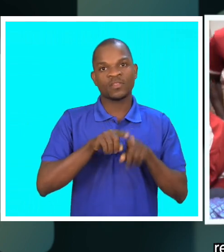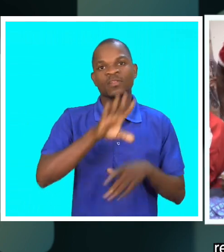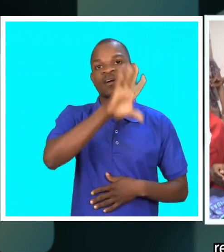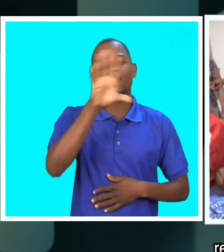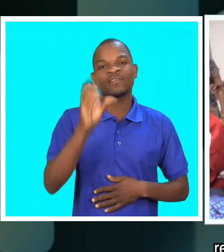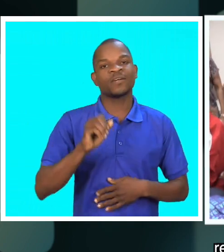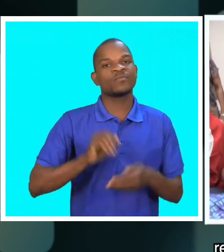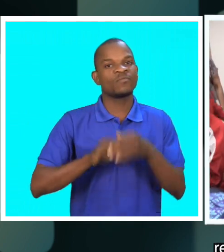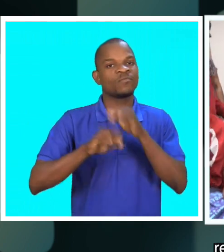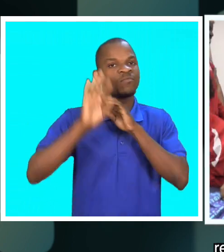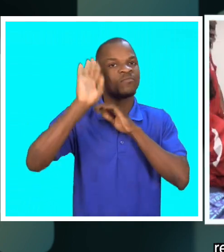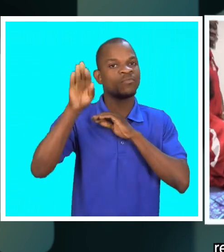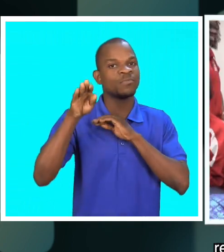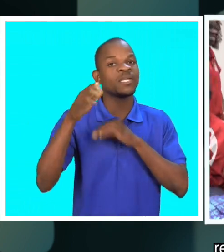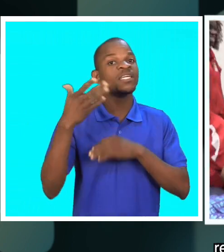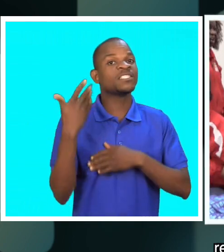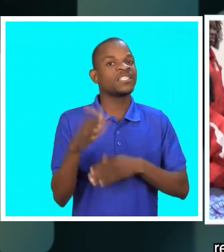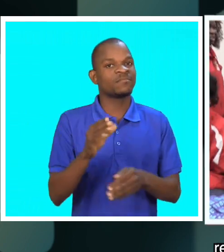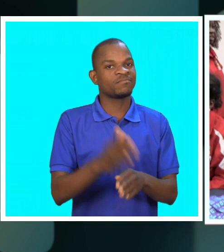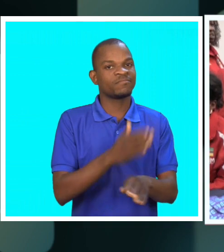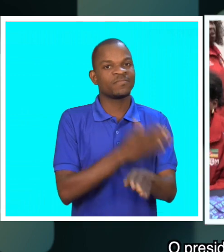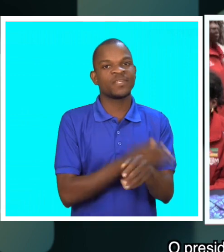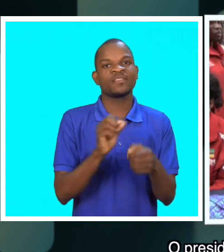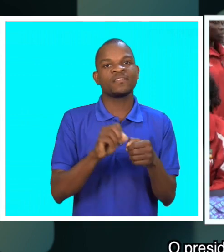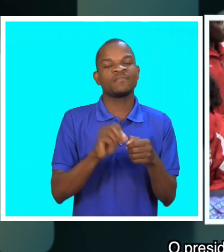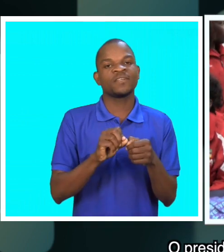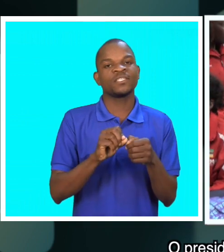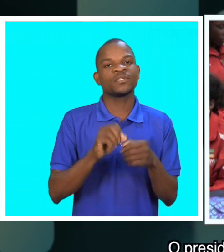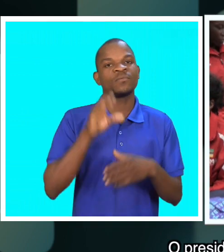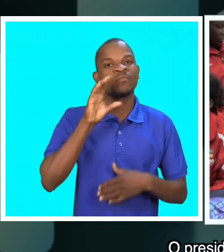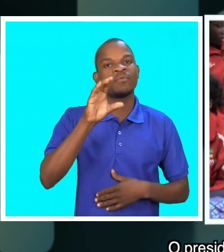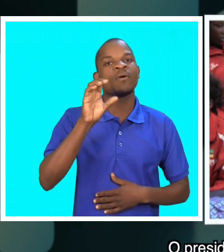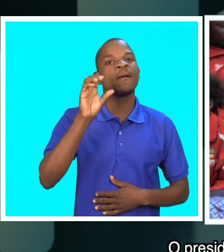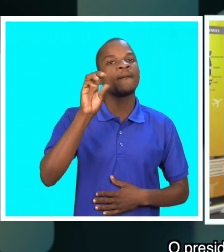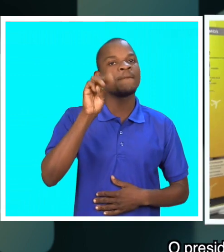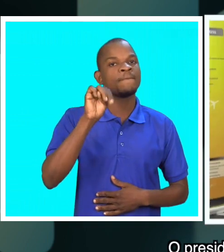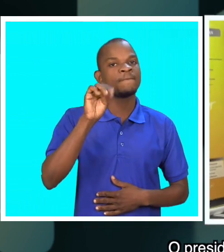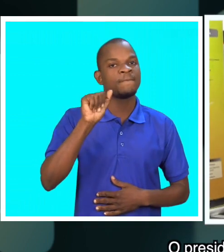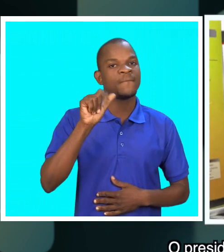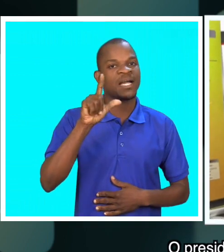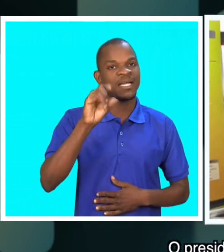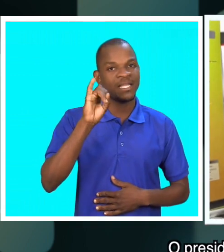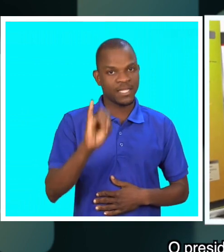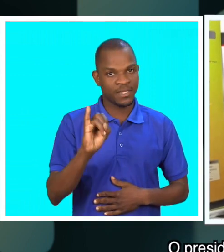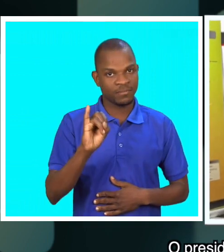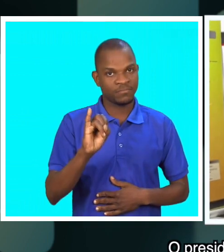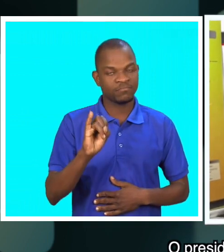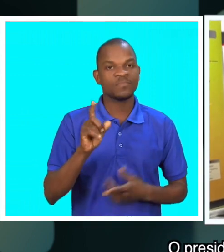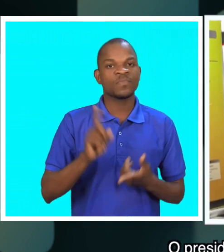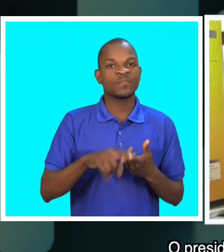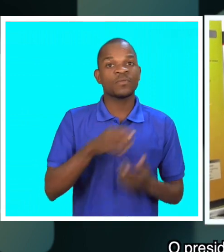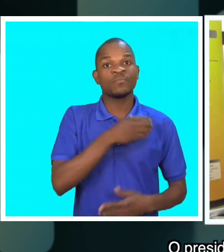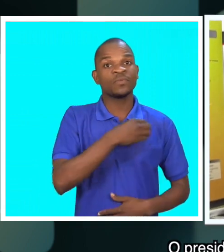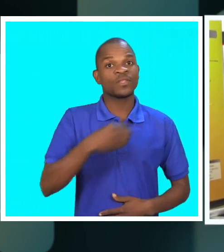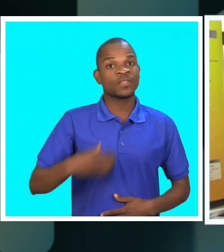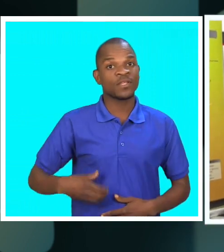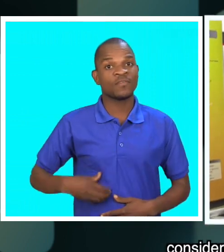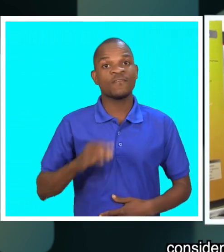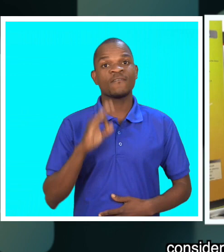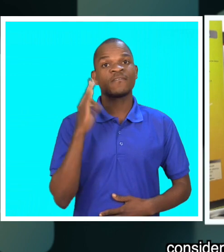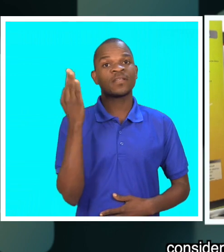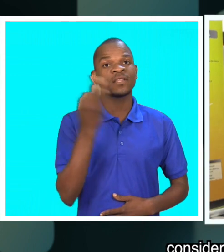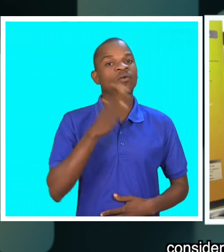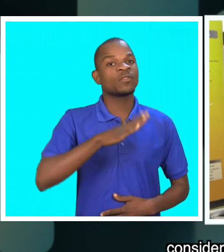recentemente realizado em Mali. O presidente da Federação Moçambicana de Basquetebol